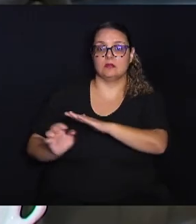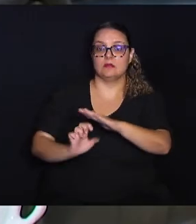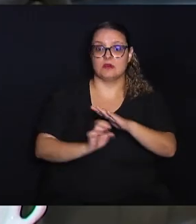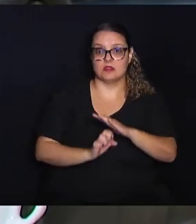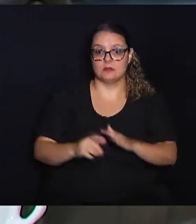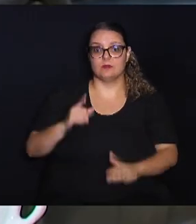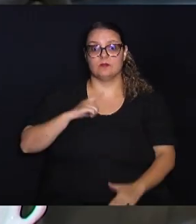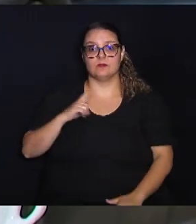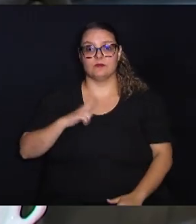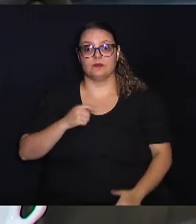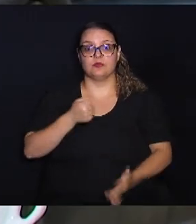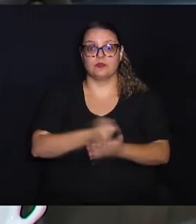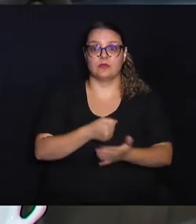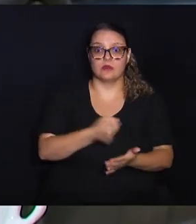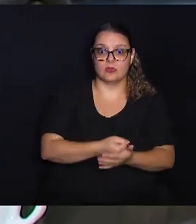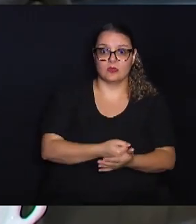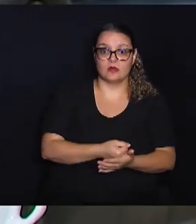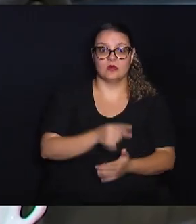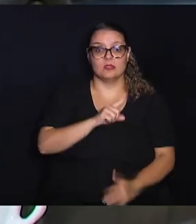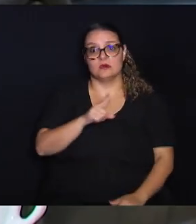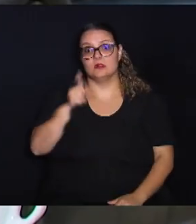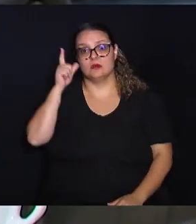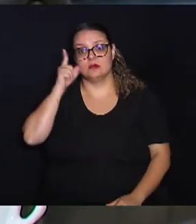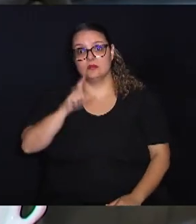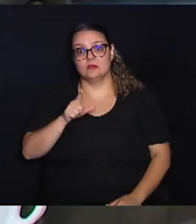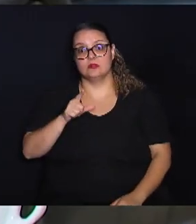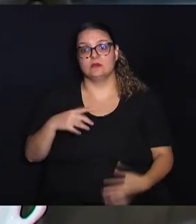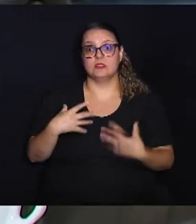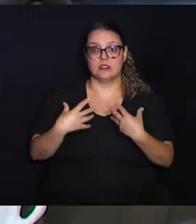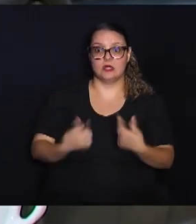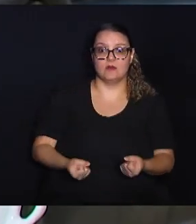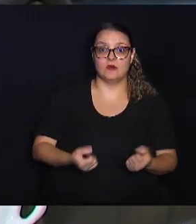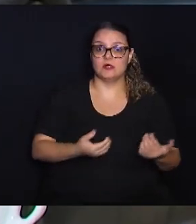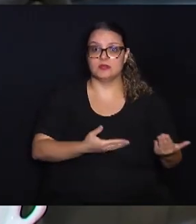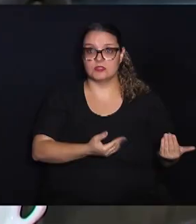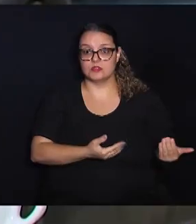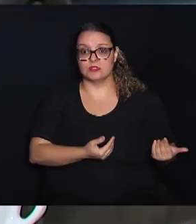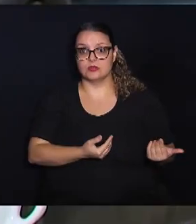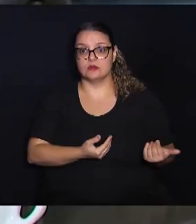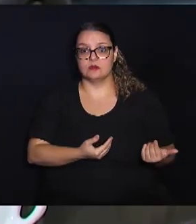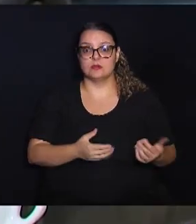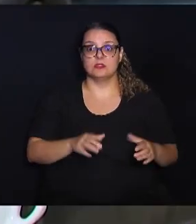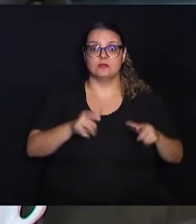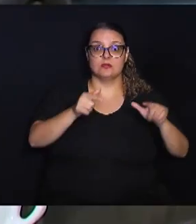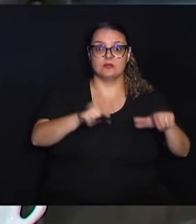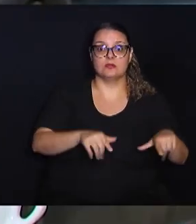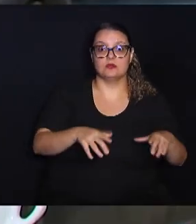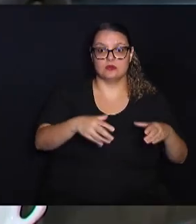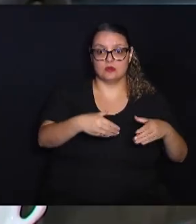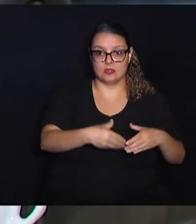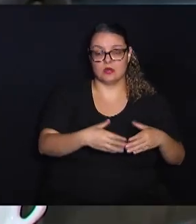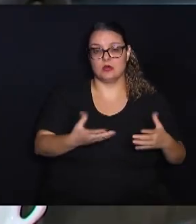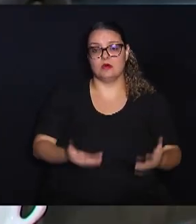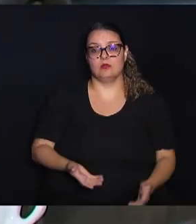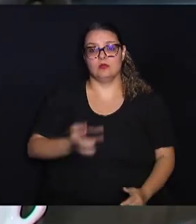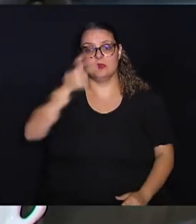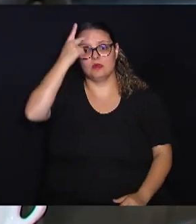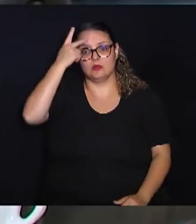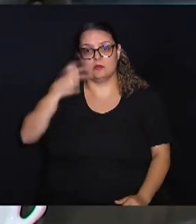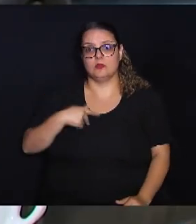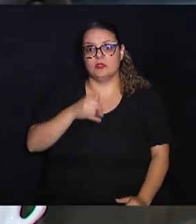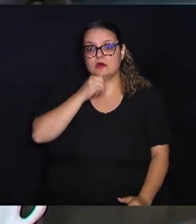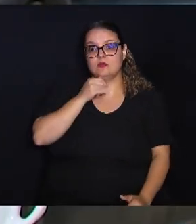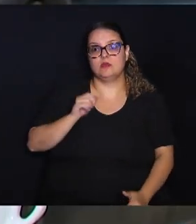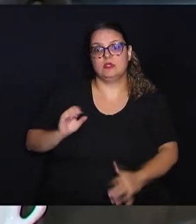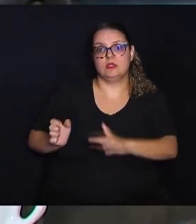têm essa obrigação não conseguem recepcionar esses jovens no seu ambiente mesmo. Por exemplo, empresas